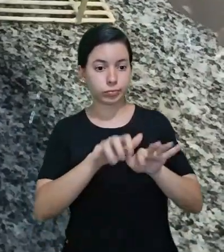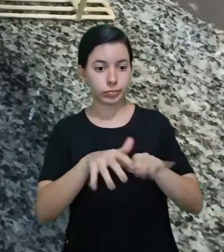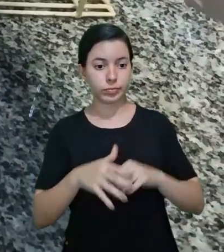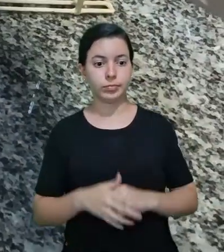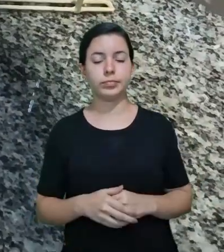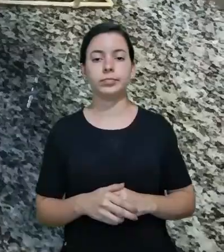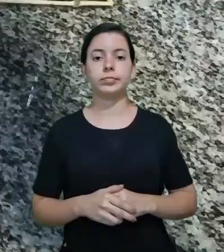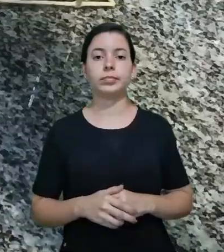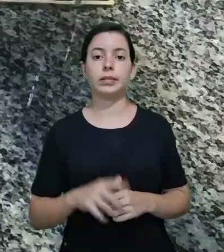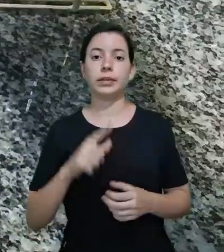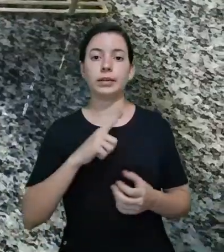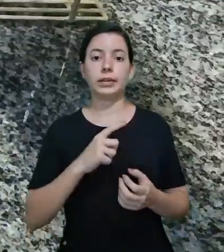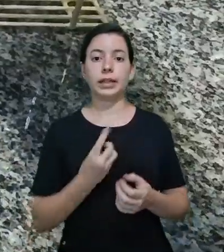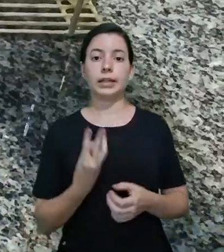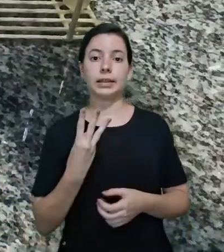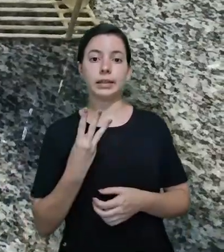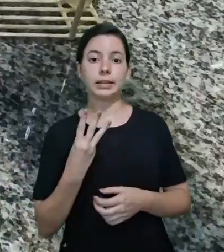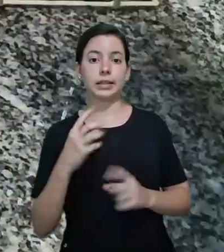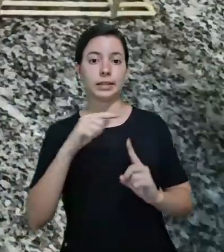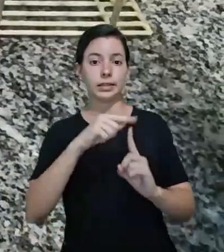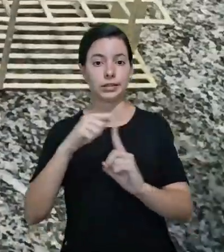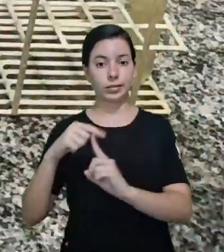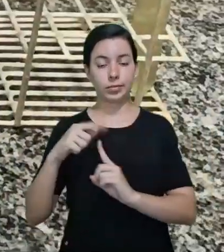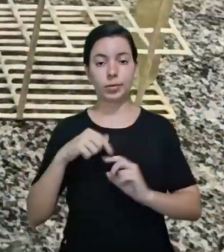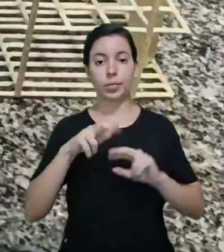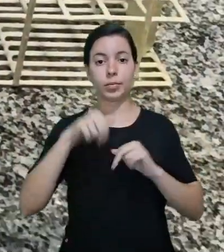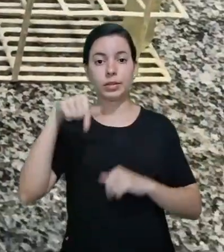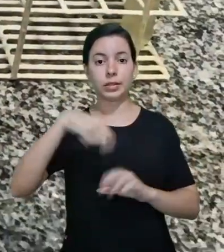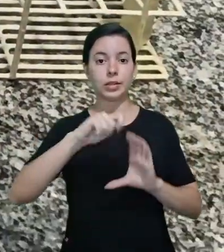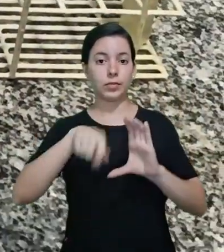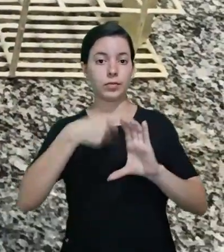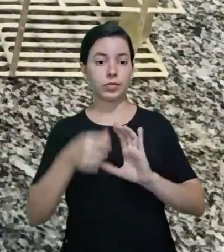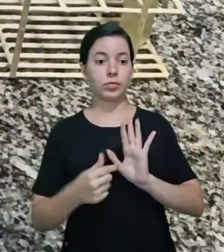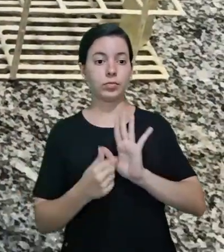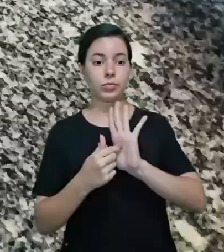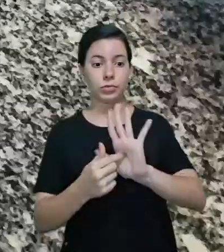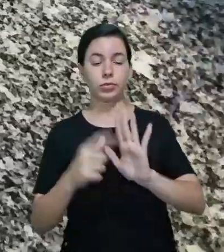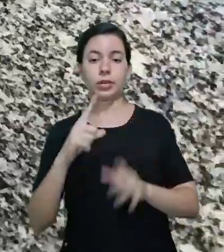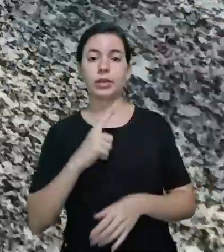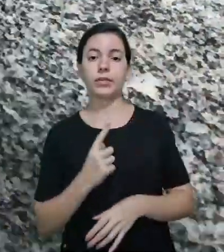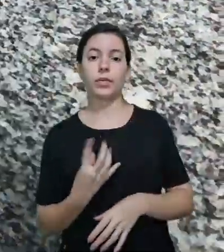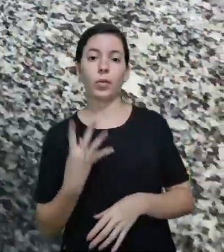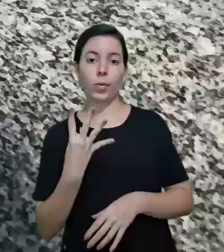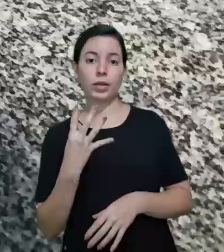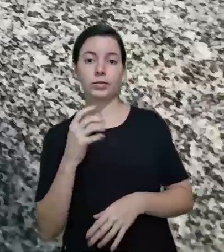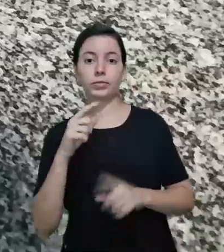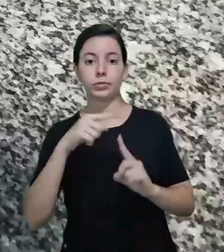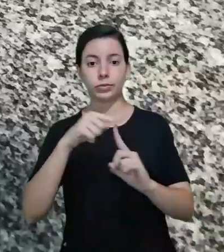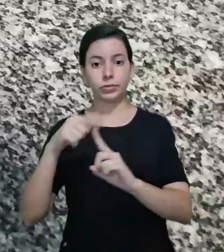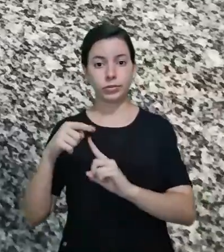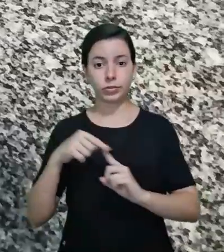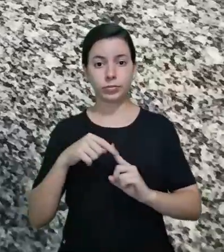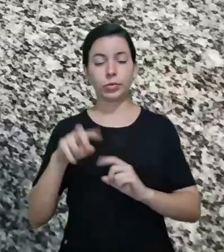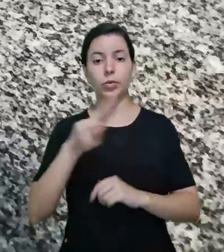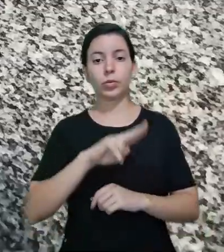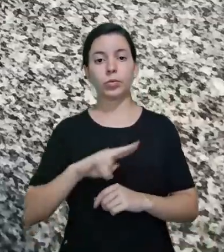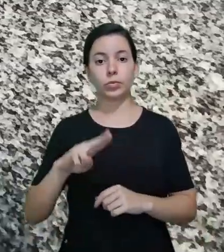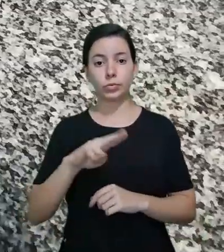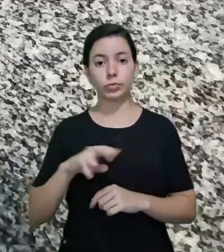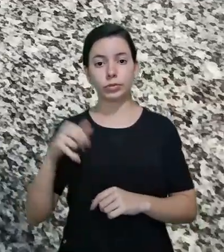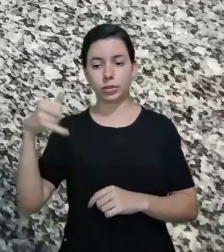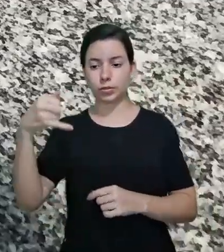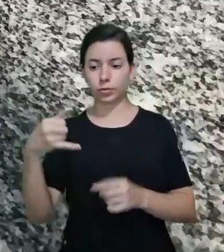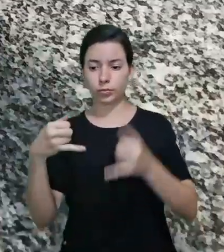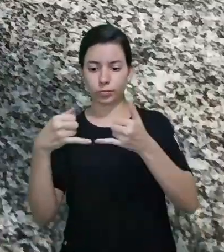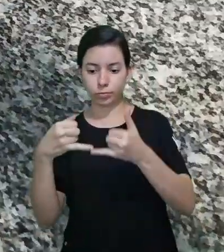espalhá-lo em 2 ou 3 setores. Como mostramos nesse vídeo, nós fizemos 4 quadrantes, com o auxílio da alça de inoculação.